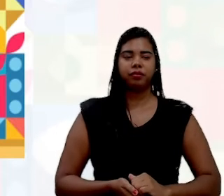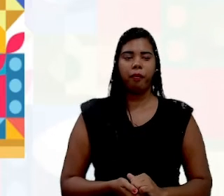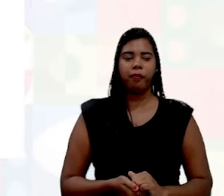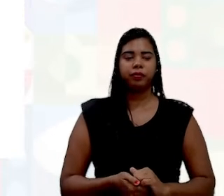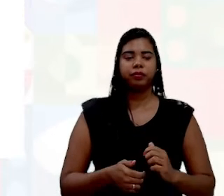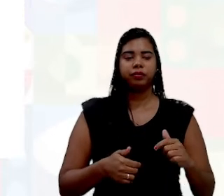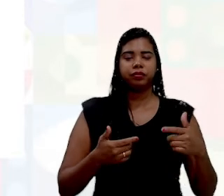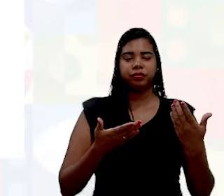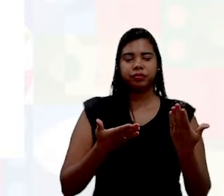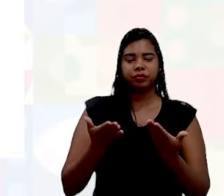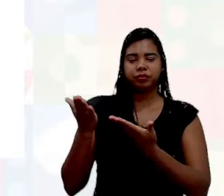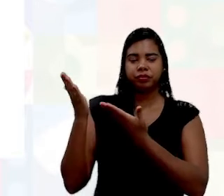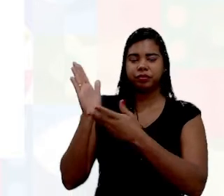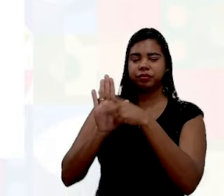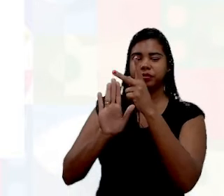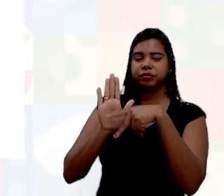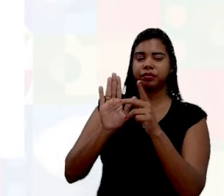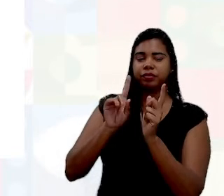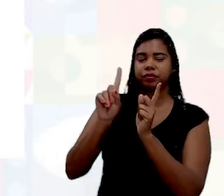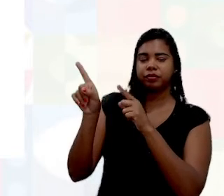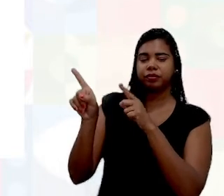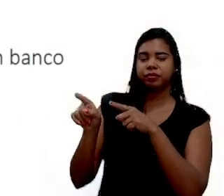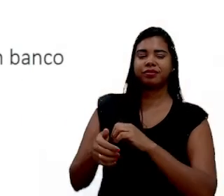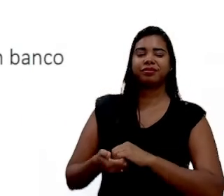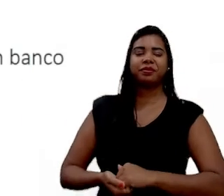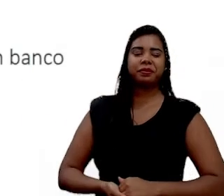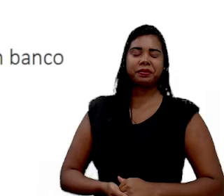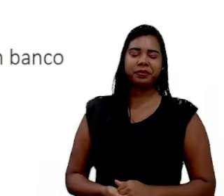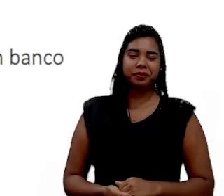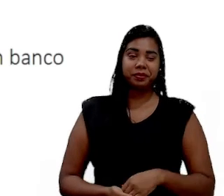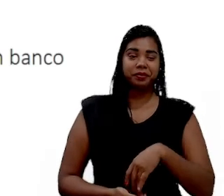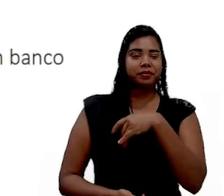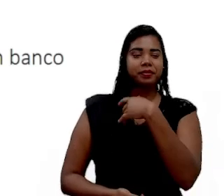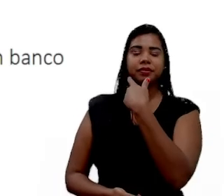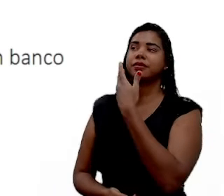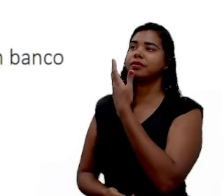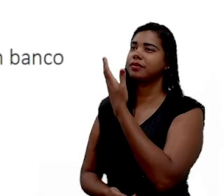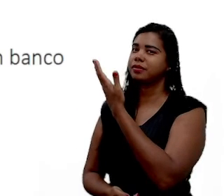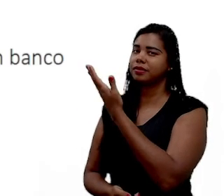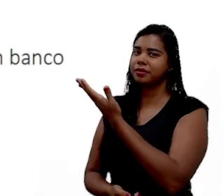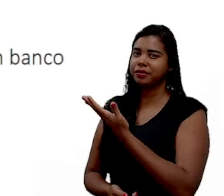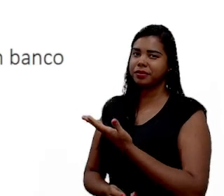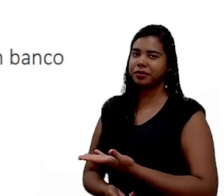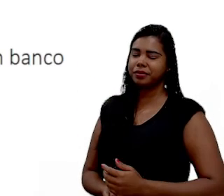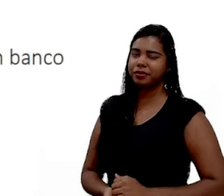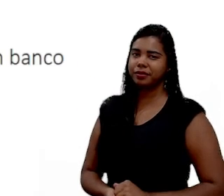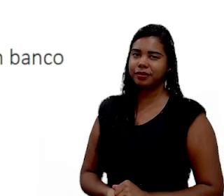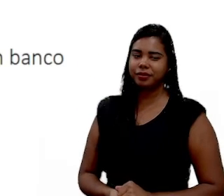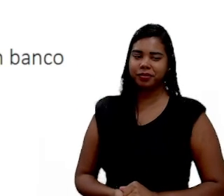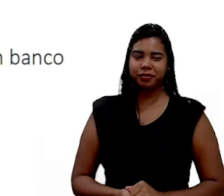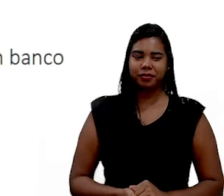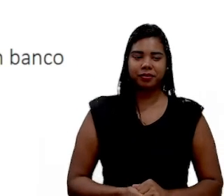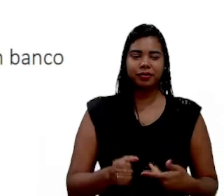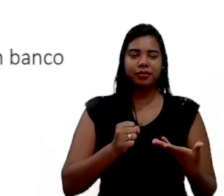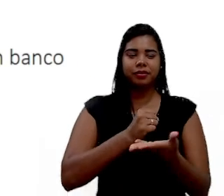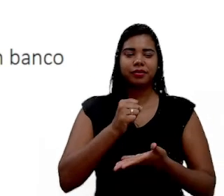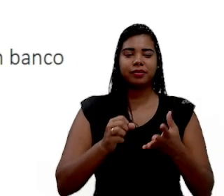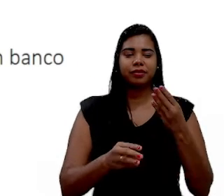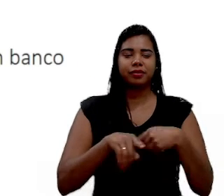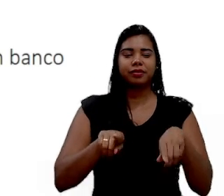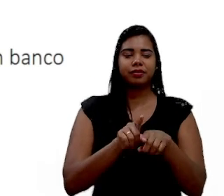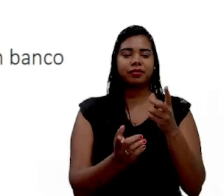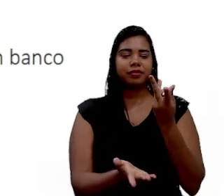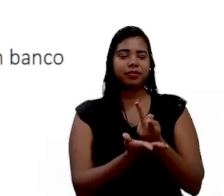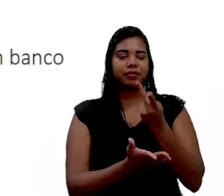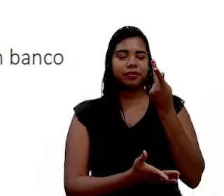cima do nosso projeto, em cima desses elementos. Então o funcionamento do CRUD é bem simples, né? Ele faz operações básicas que podem ser realizadas